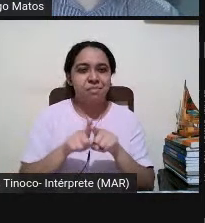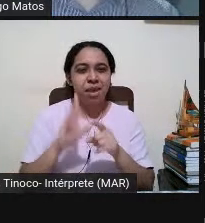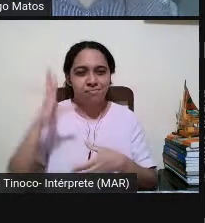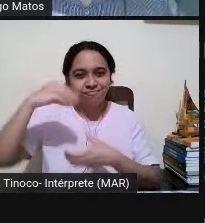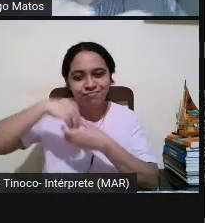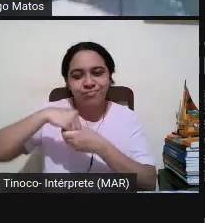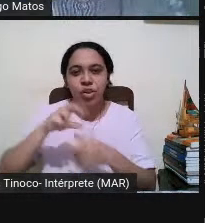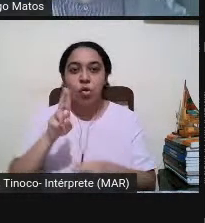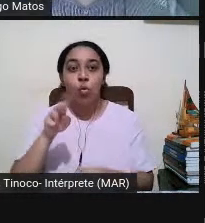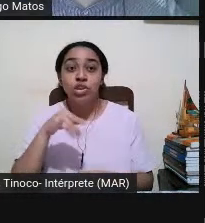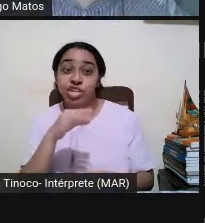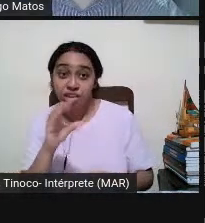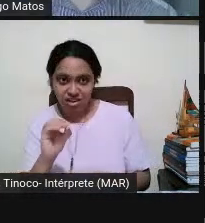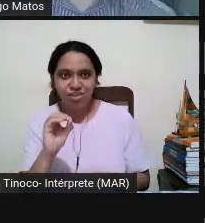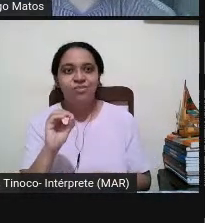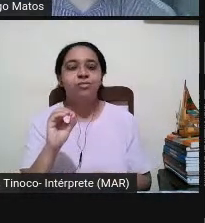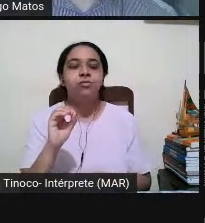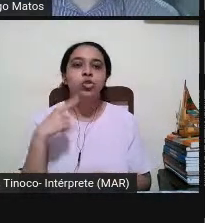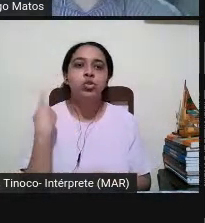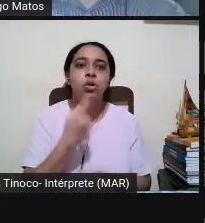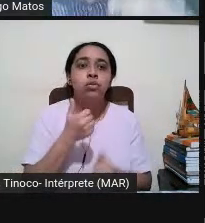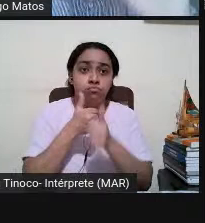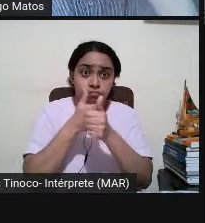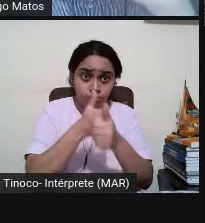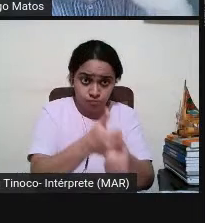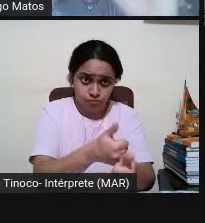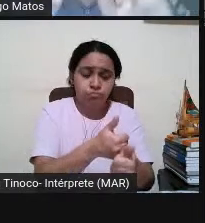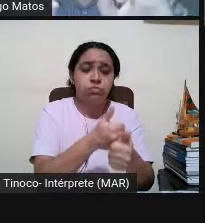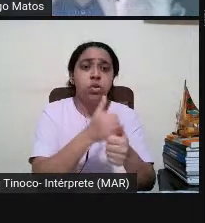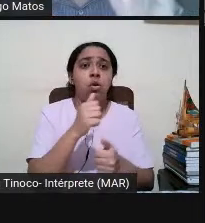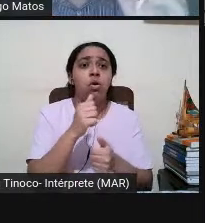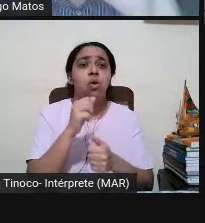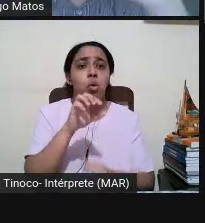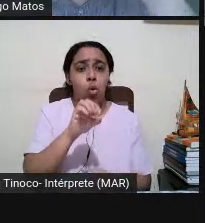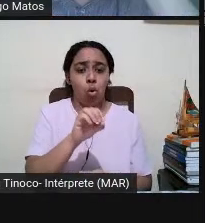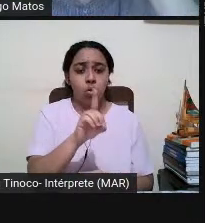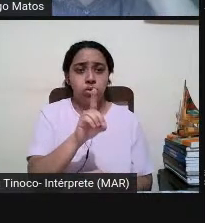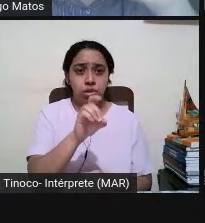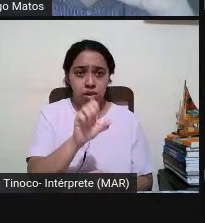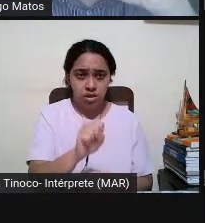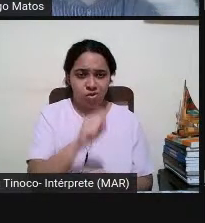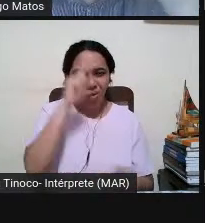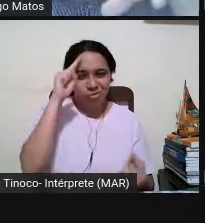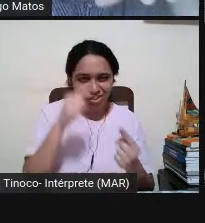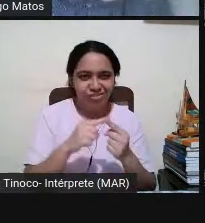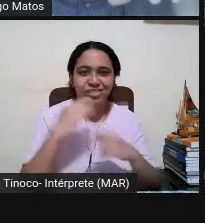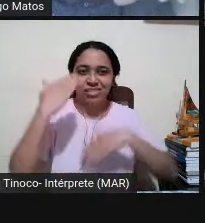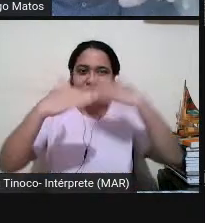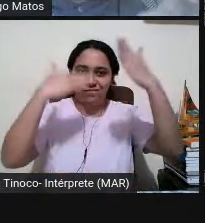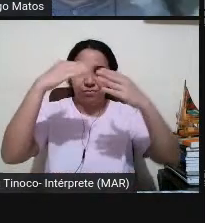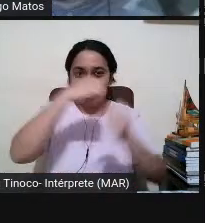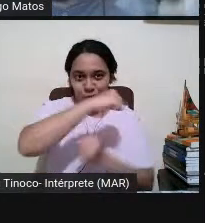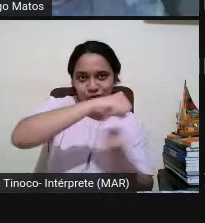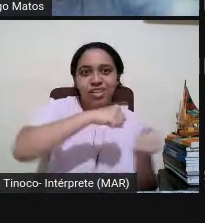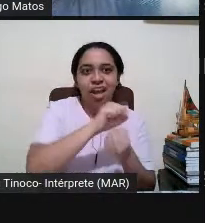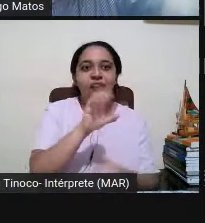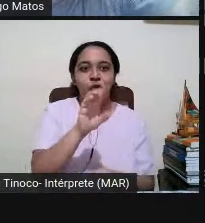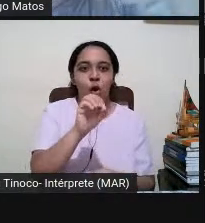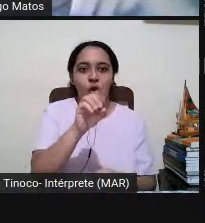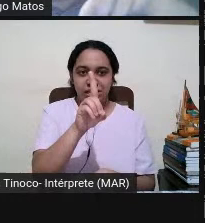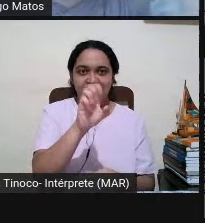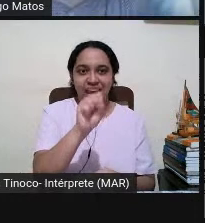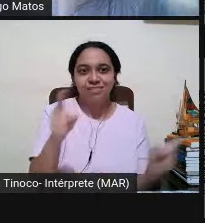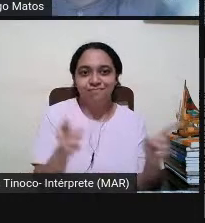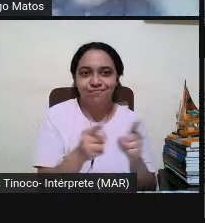e a gente tá bem seguia pelo só esses Tá mas assim como a gente tem o áudio dessa Norte a gente vai